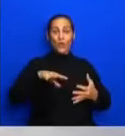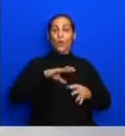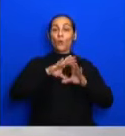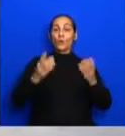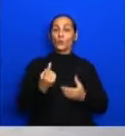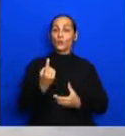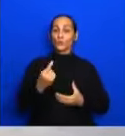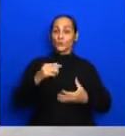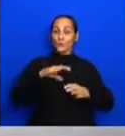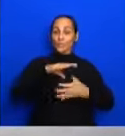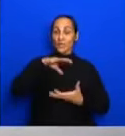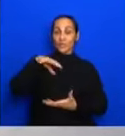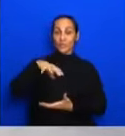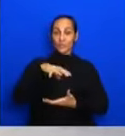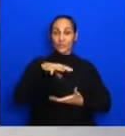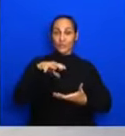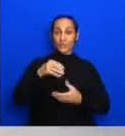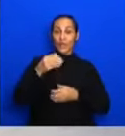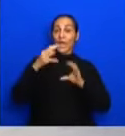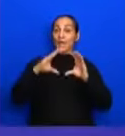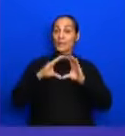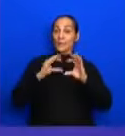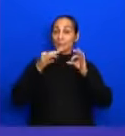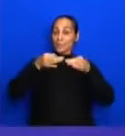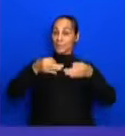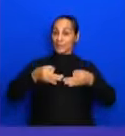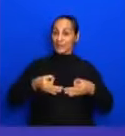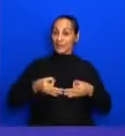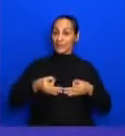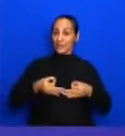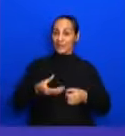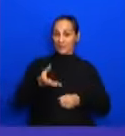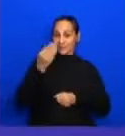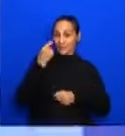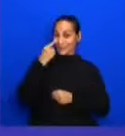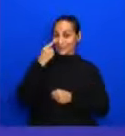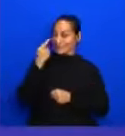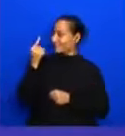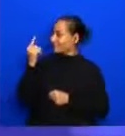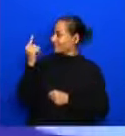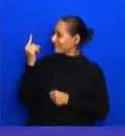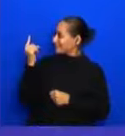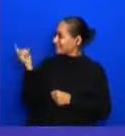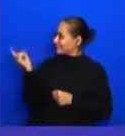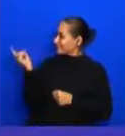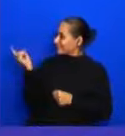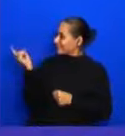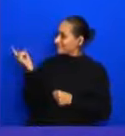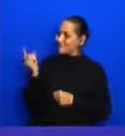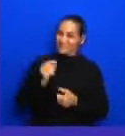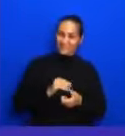globo número 1 já está preparado. As bolas estão posicionadas. Valendo!